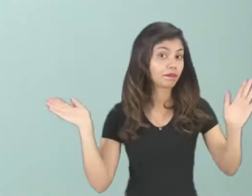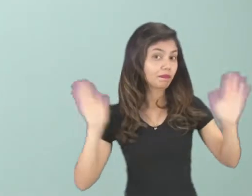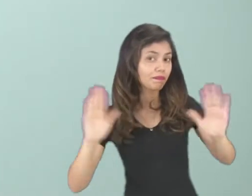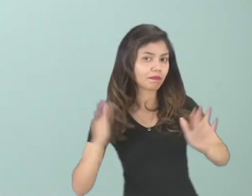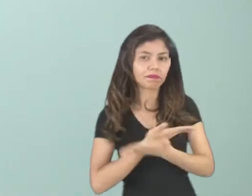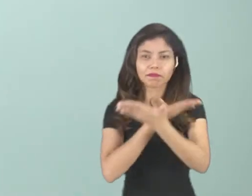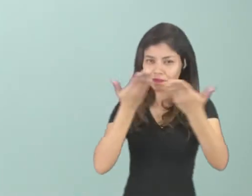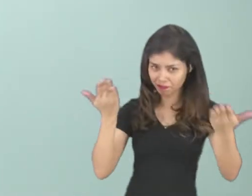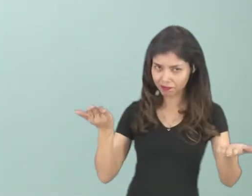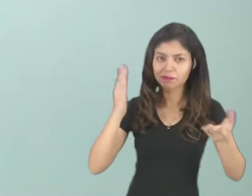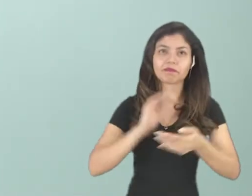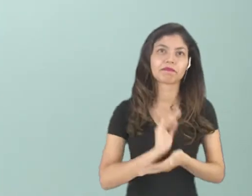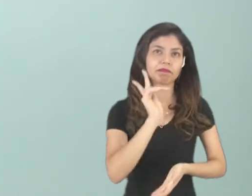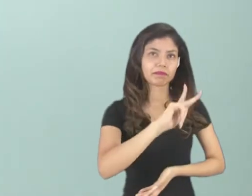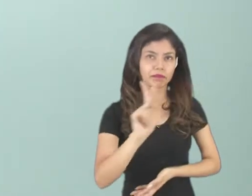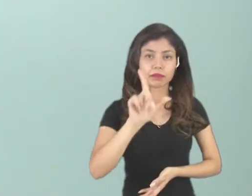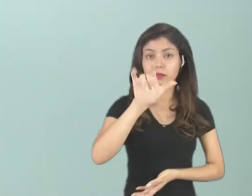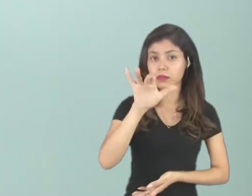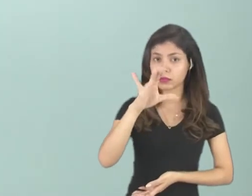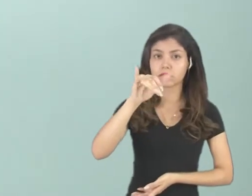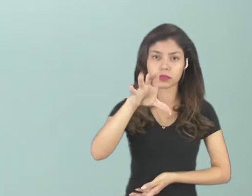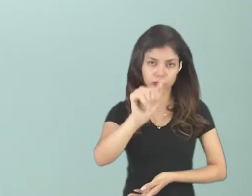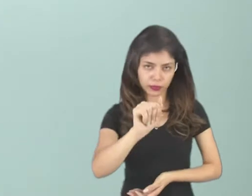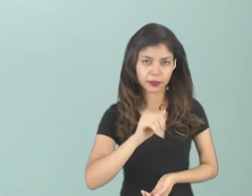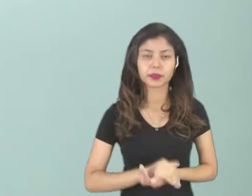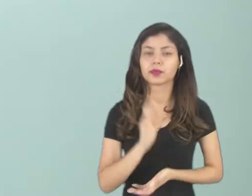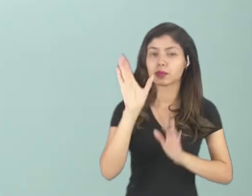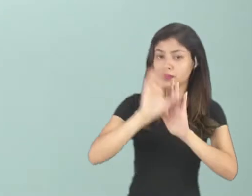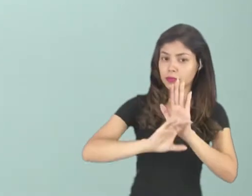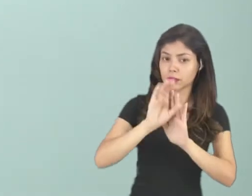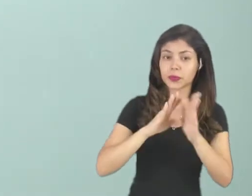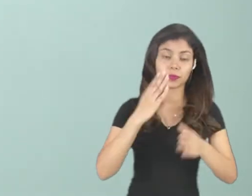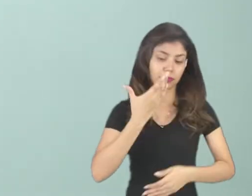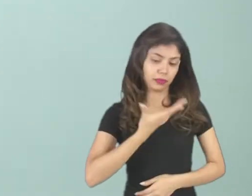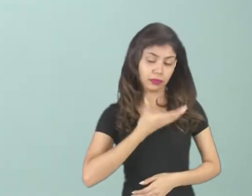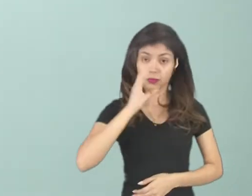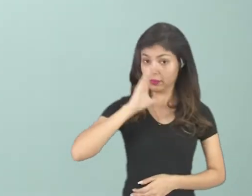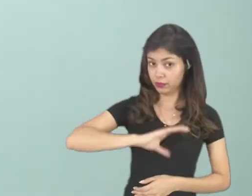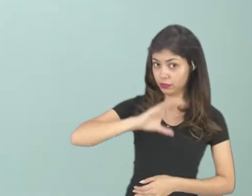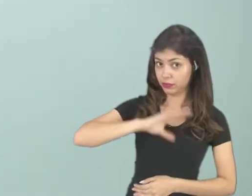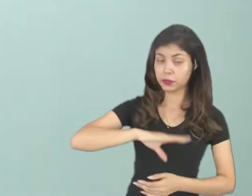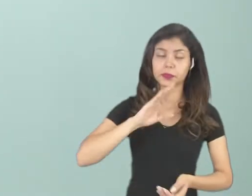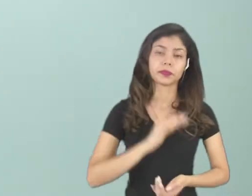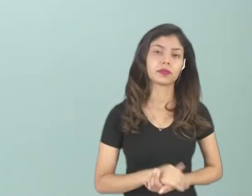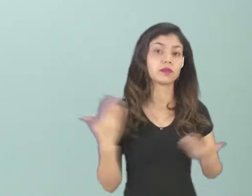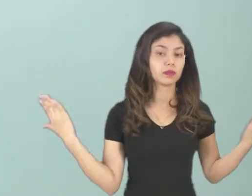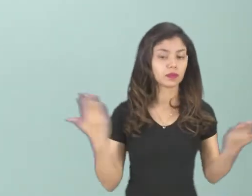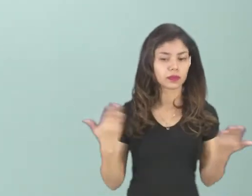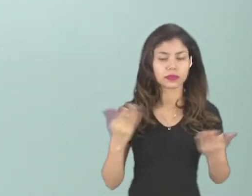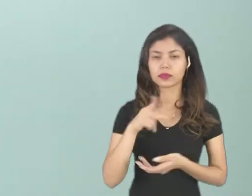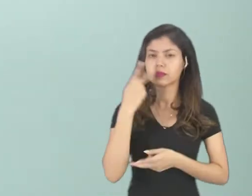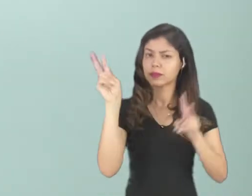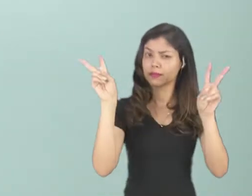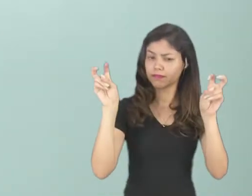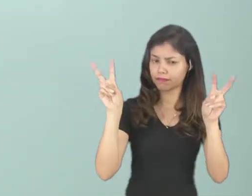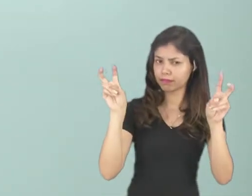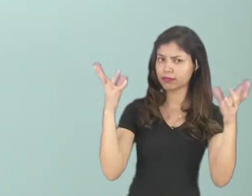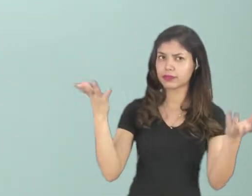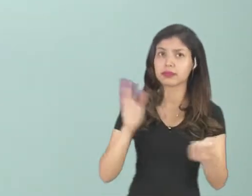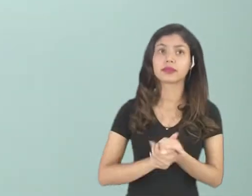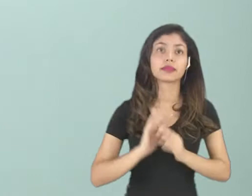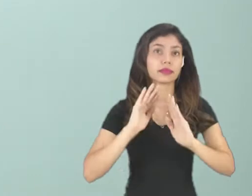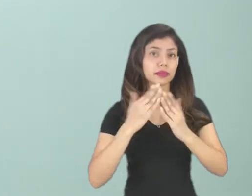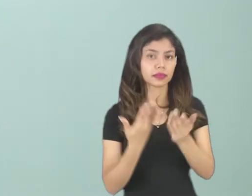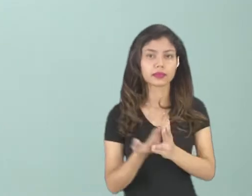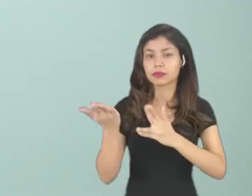Olá pessoal, eu sou o professor Luciano, do componente de Língua Portuguesa, e hoje nós vamos falar sobre a Escola